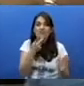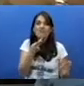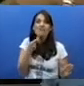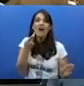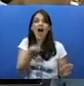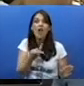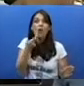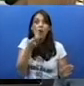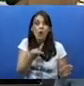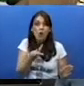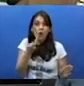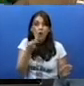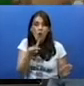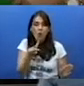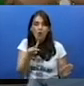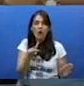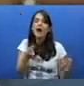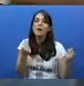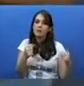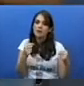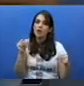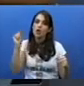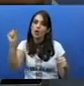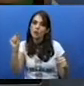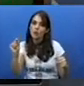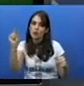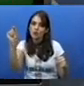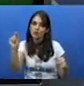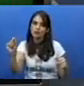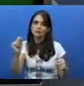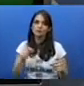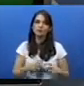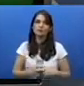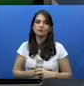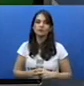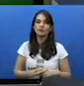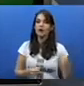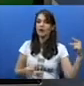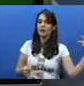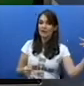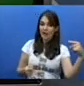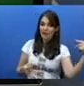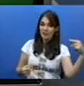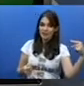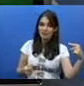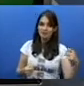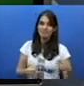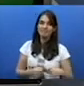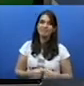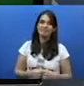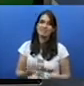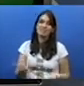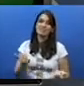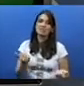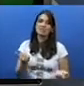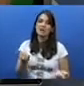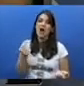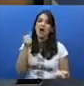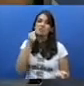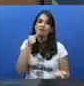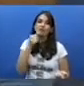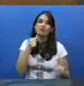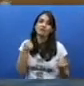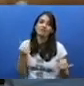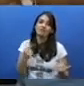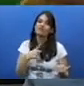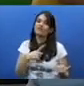Então, antes, 2 pontos. Antes da fala do personagem. Dona Michelen, tenho